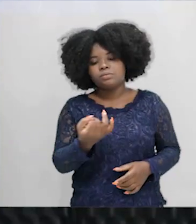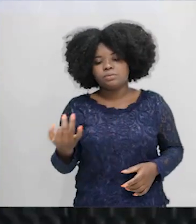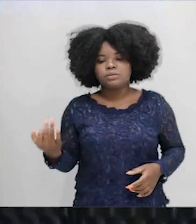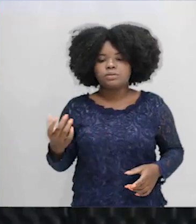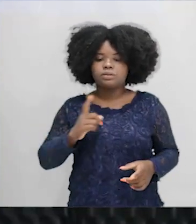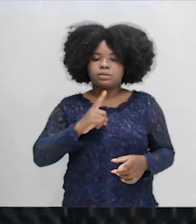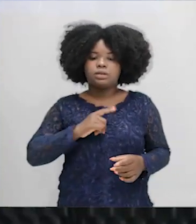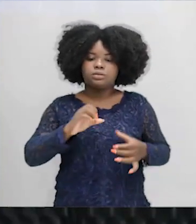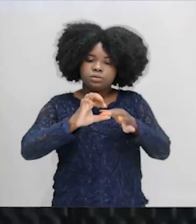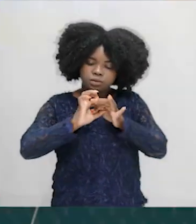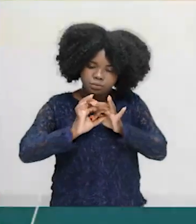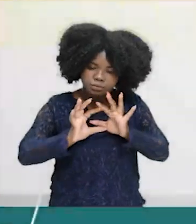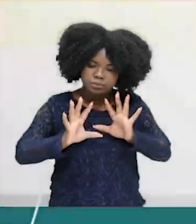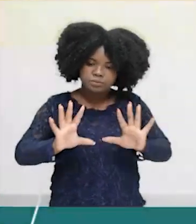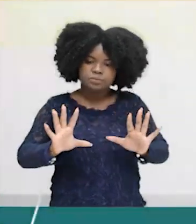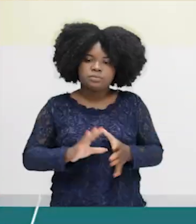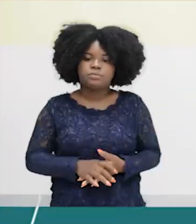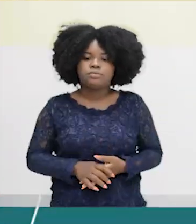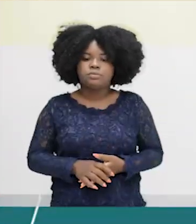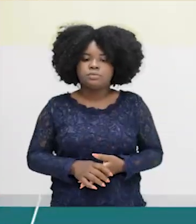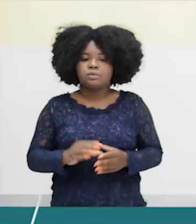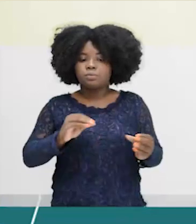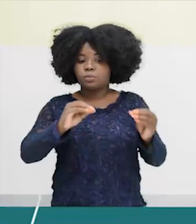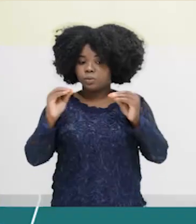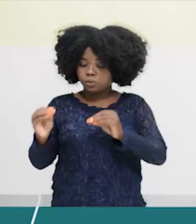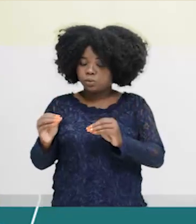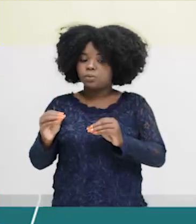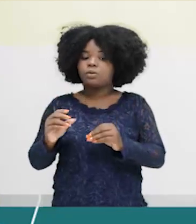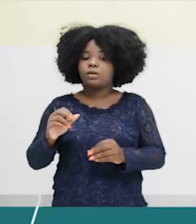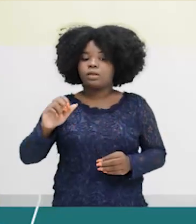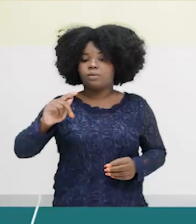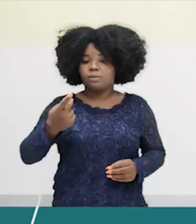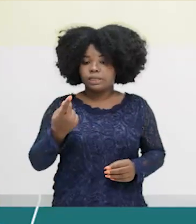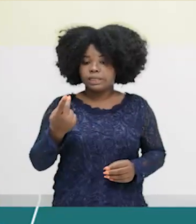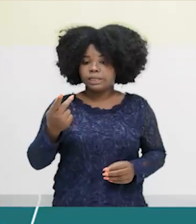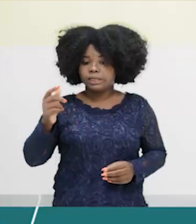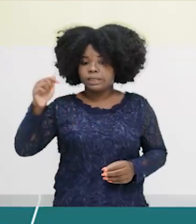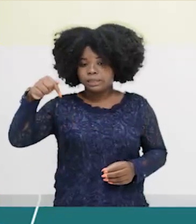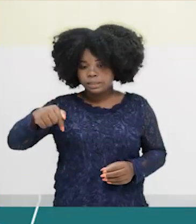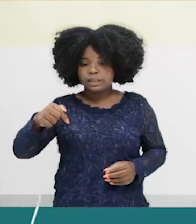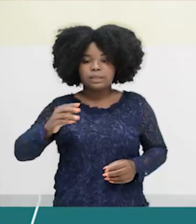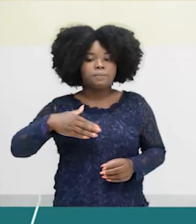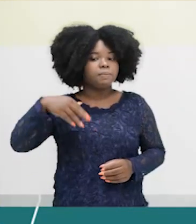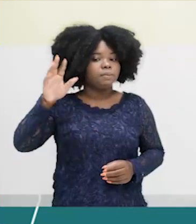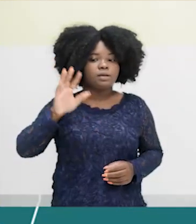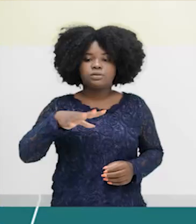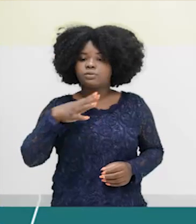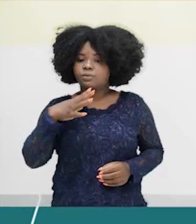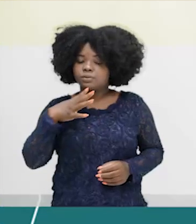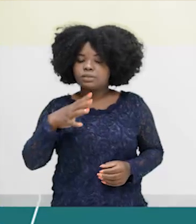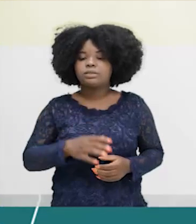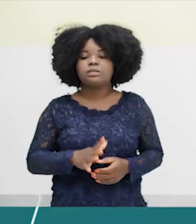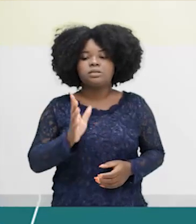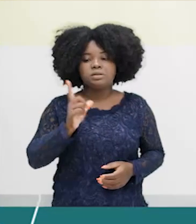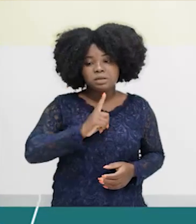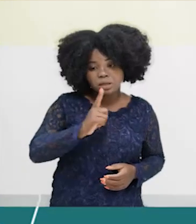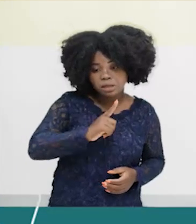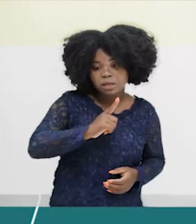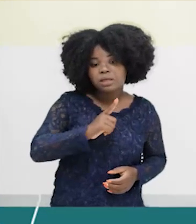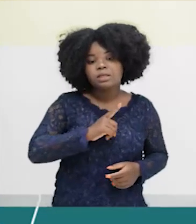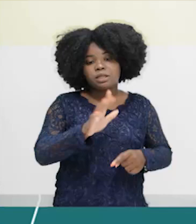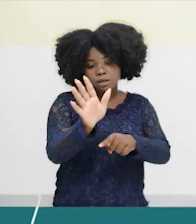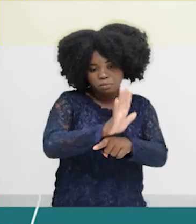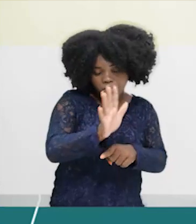e alcance muito grande. Pronto, eu coloquei um dos quadrinhos mais conhecidos, que já virou filme, já virou série, né? Tem personagens que